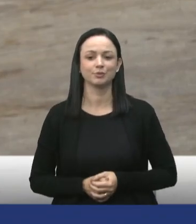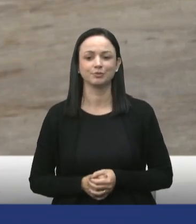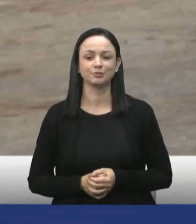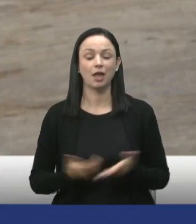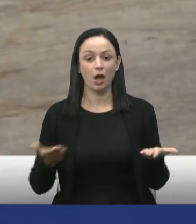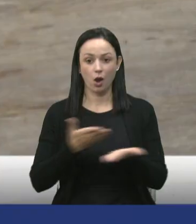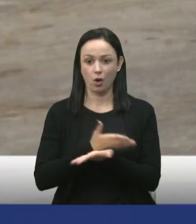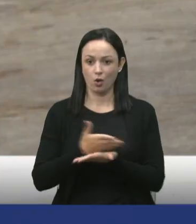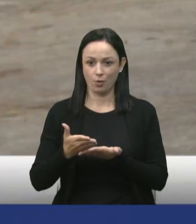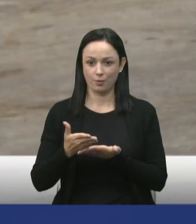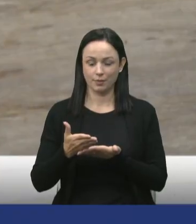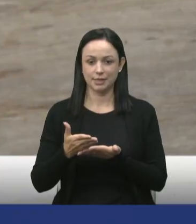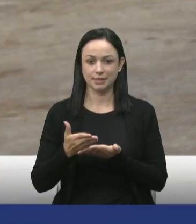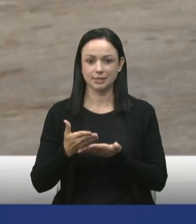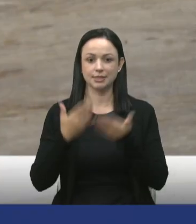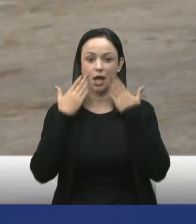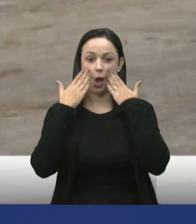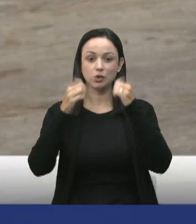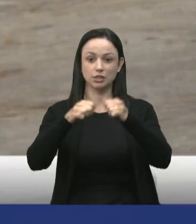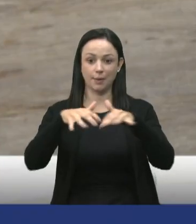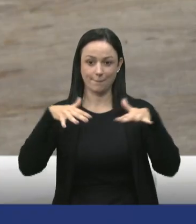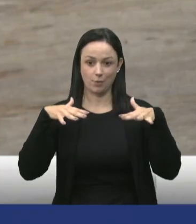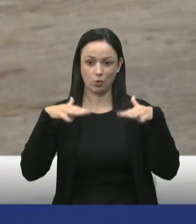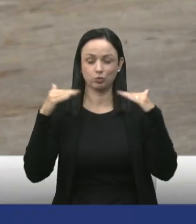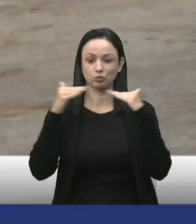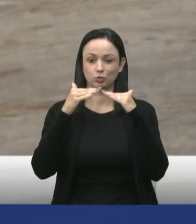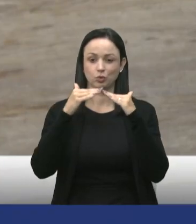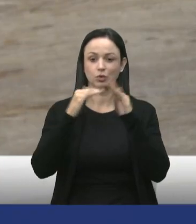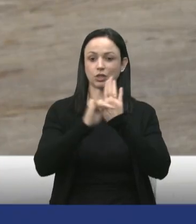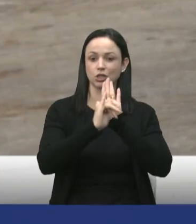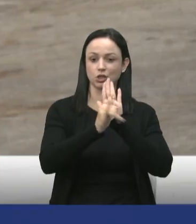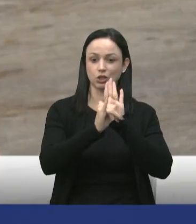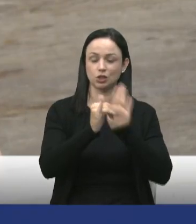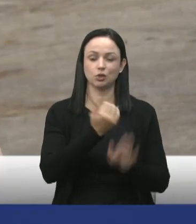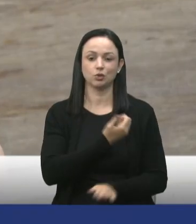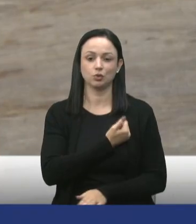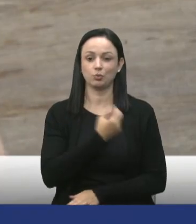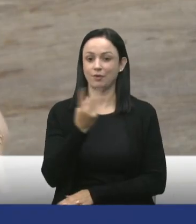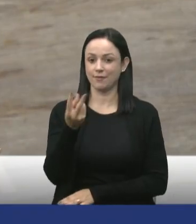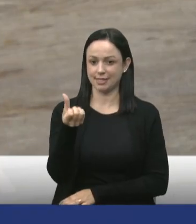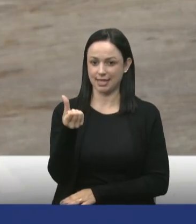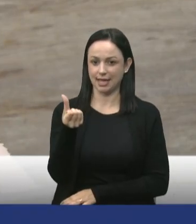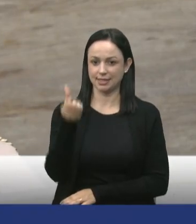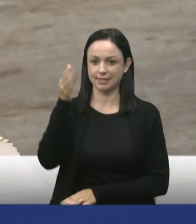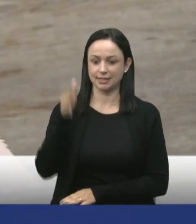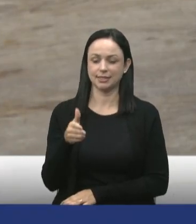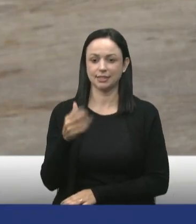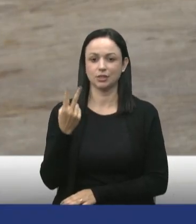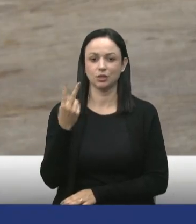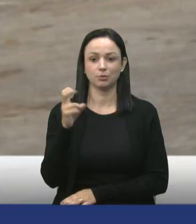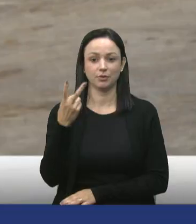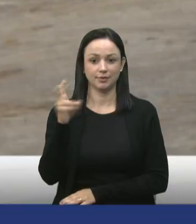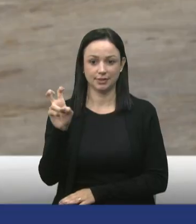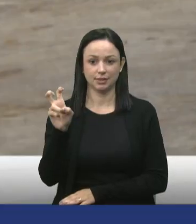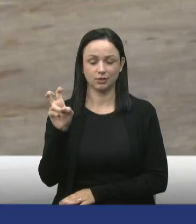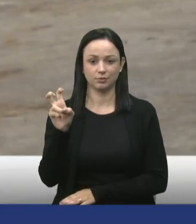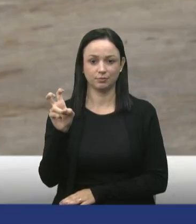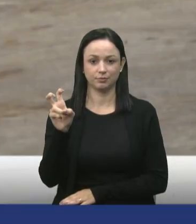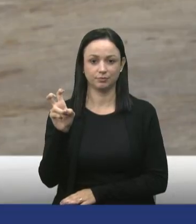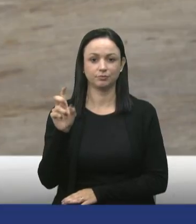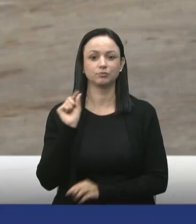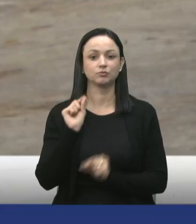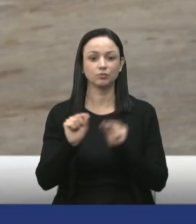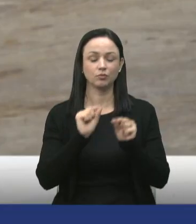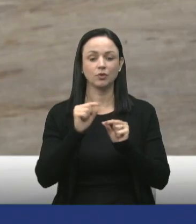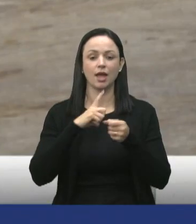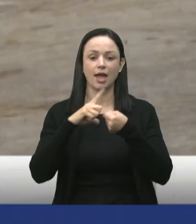dar início à nossa audiência pública, de acordo com o edital número 26 de 2025, e com a prerrogativa